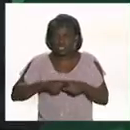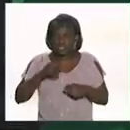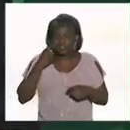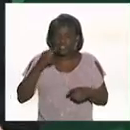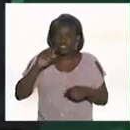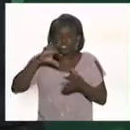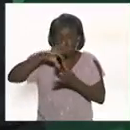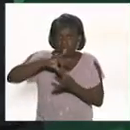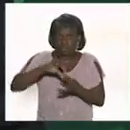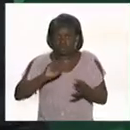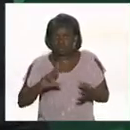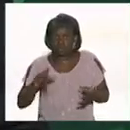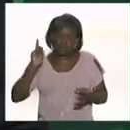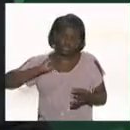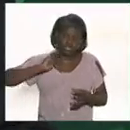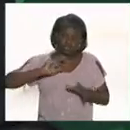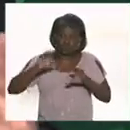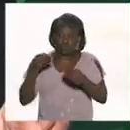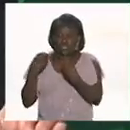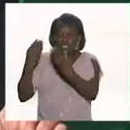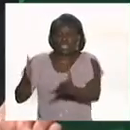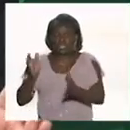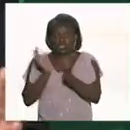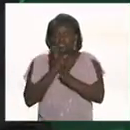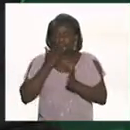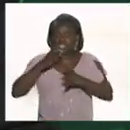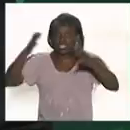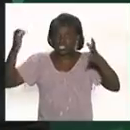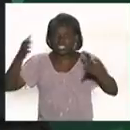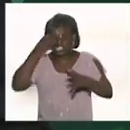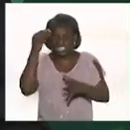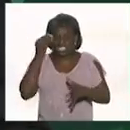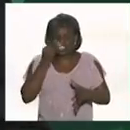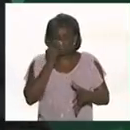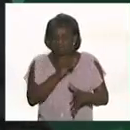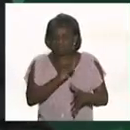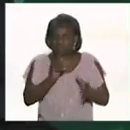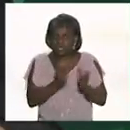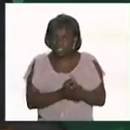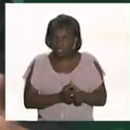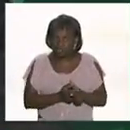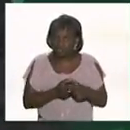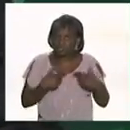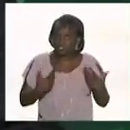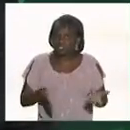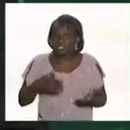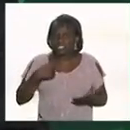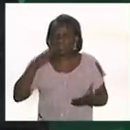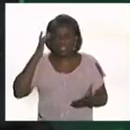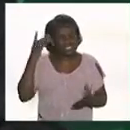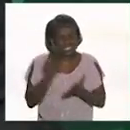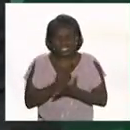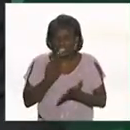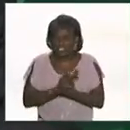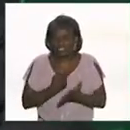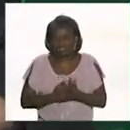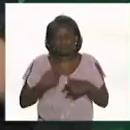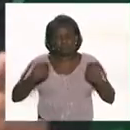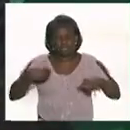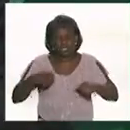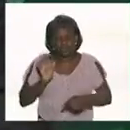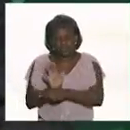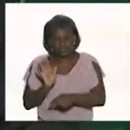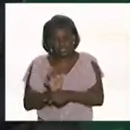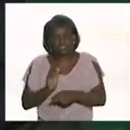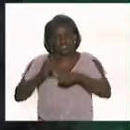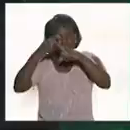a lógica da Sul-Minas? A lógica da Sul-Minas é tudo para os grandes e esquece os pequenos clubes. E isso, para mim, é equivocado e a